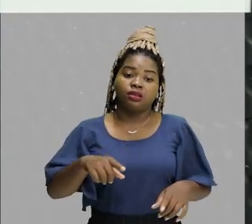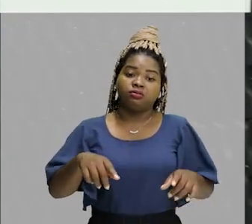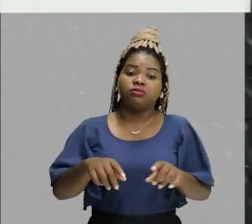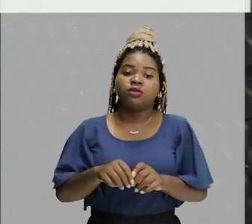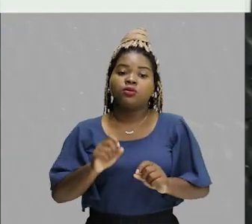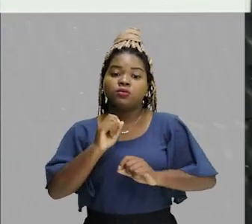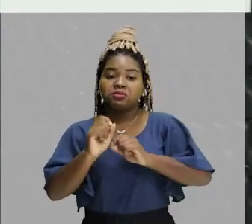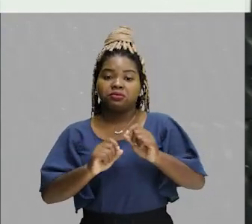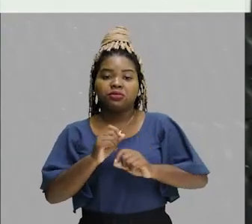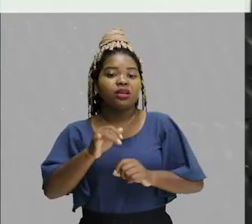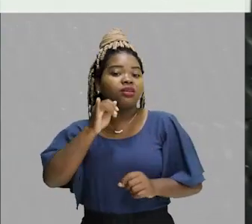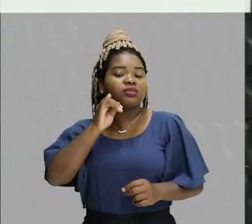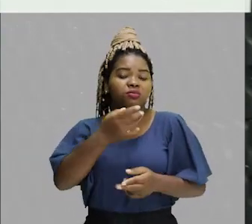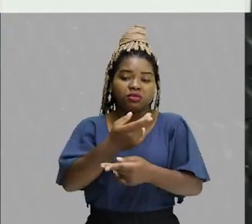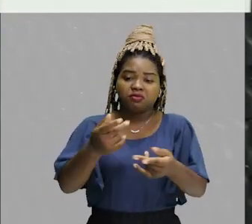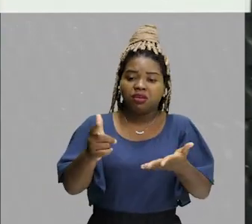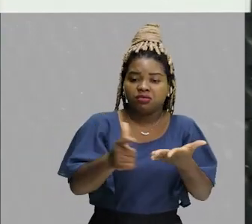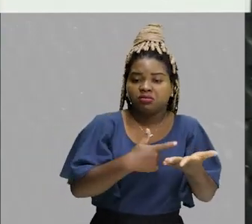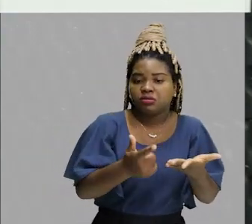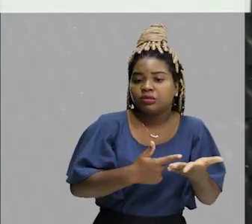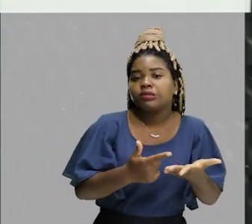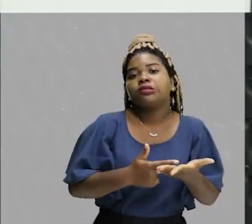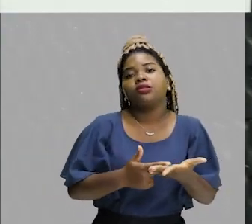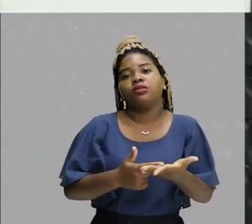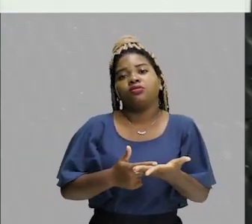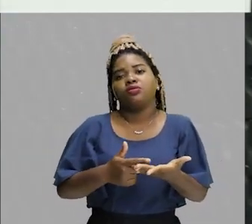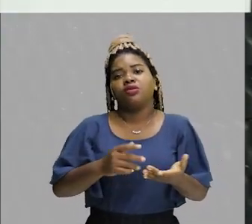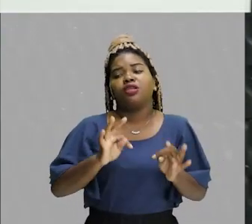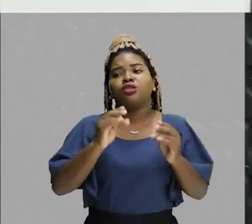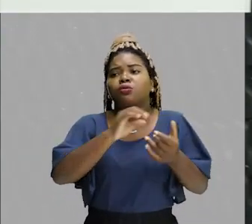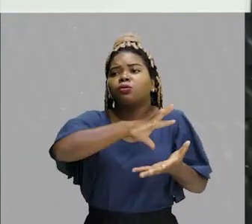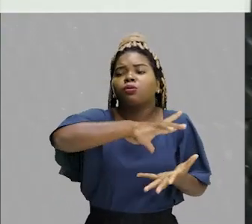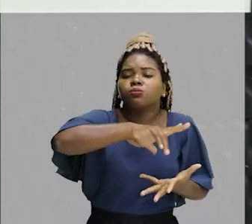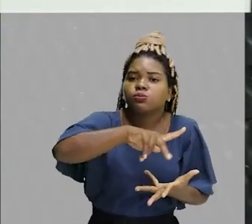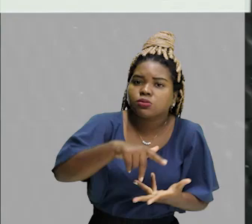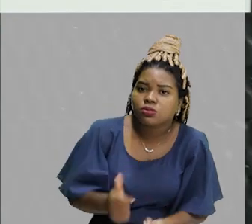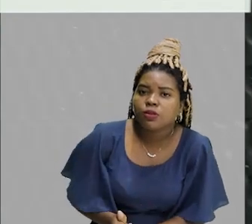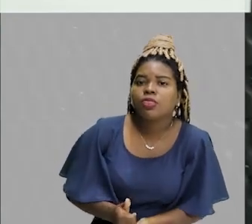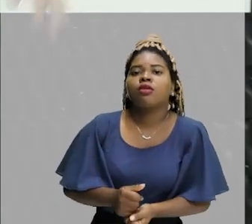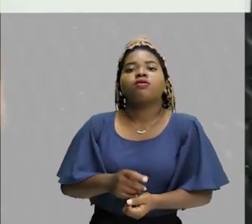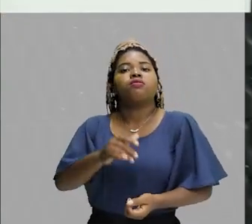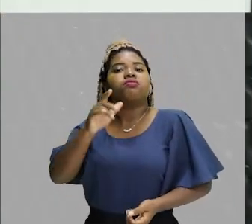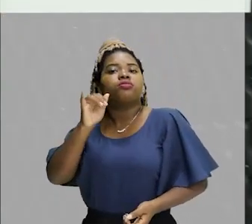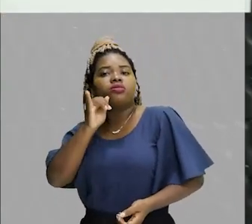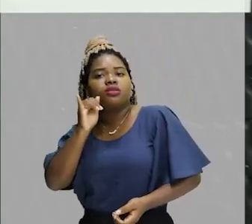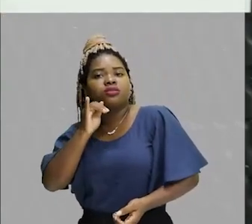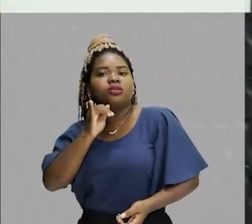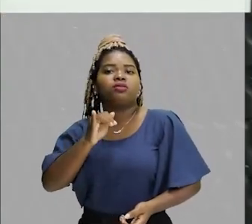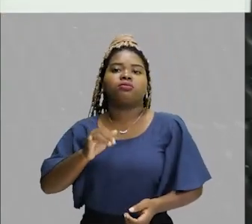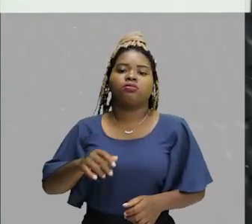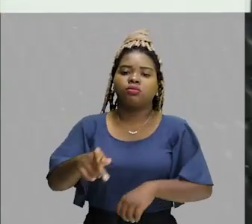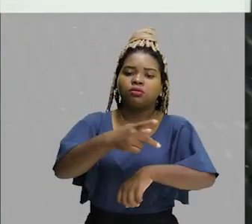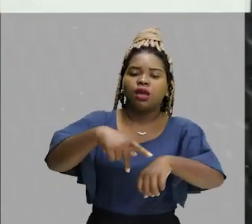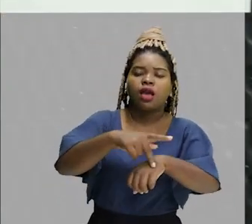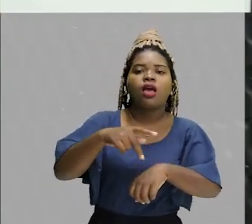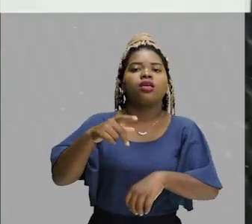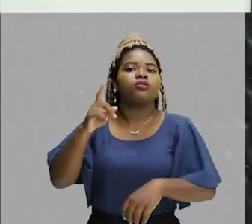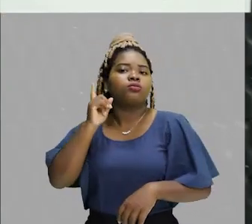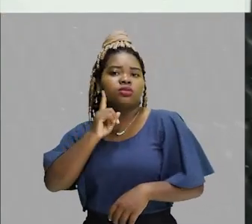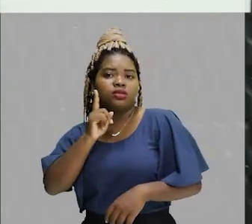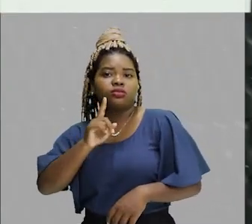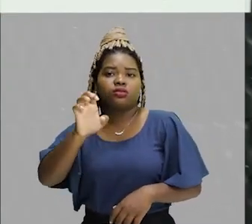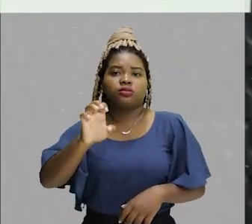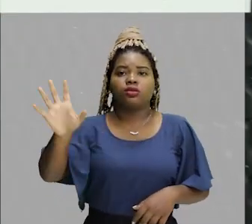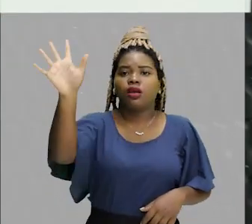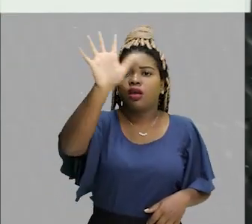básico e detalha no mundo inteiro, tá? Se você pegar livros aí, Estados Unidos, até na Europa,